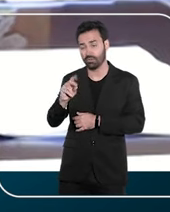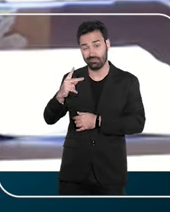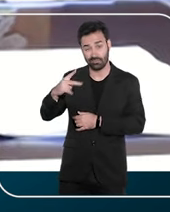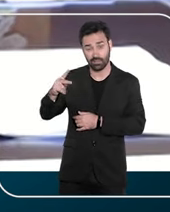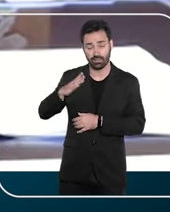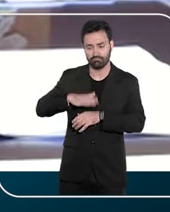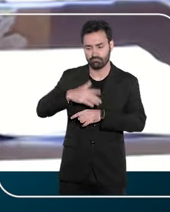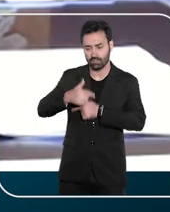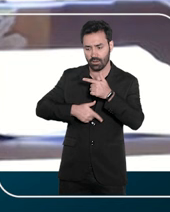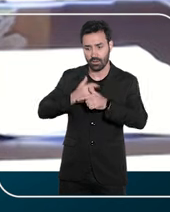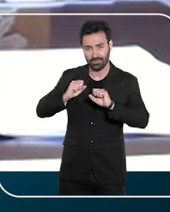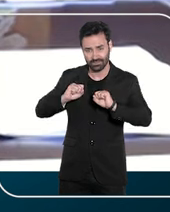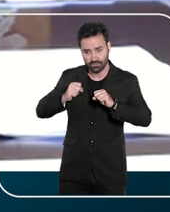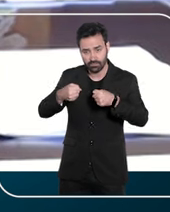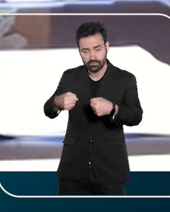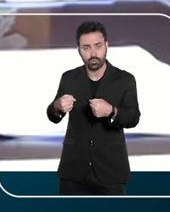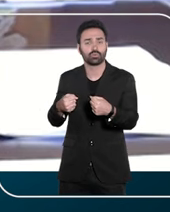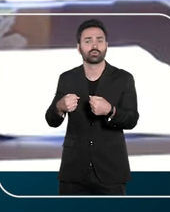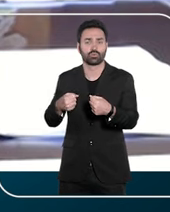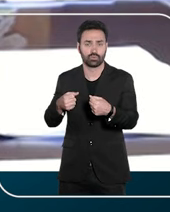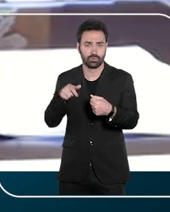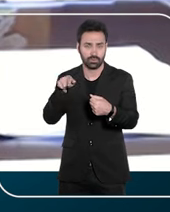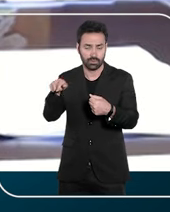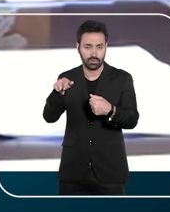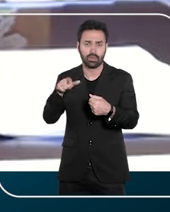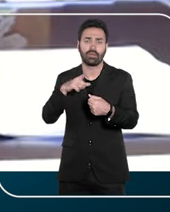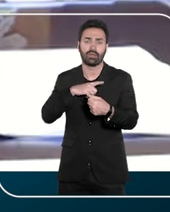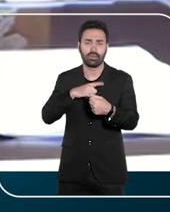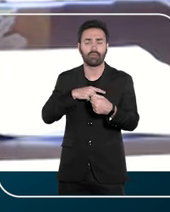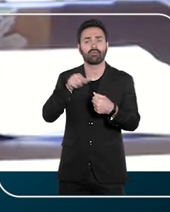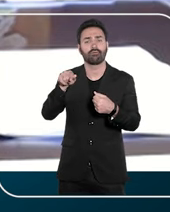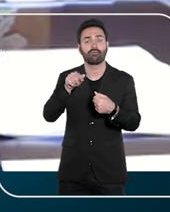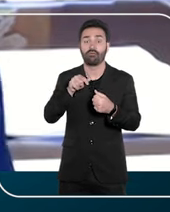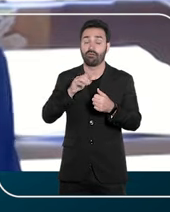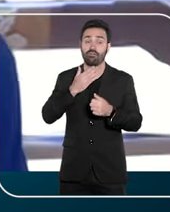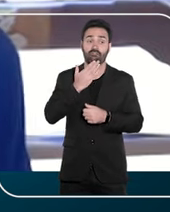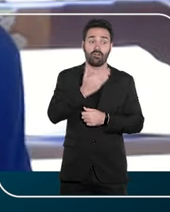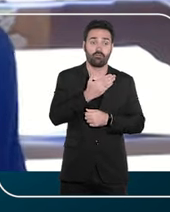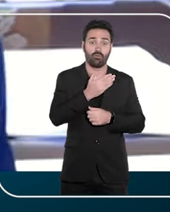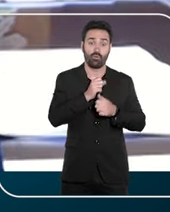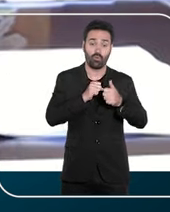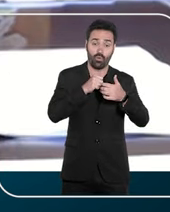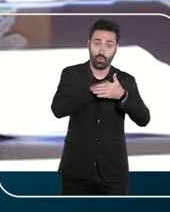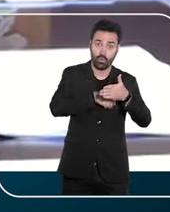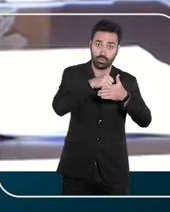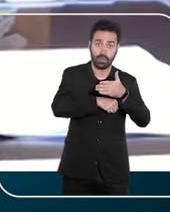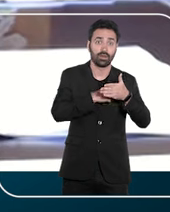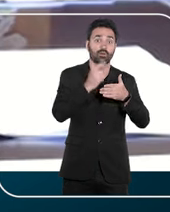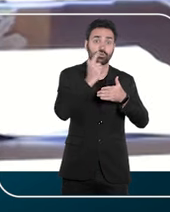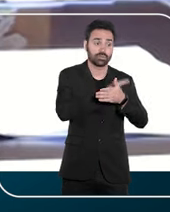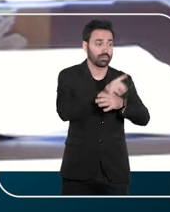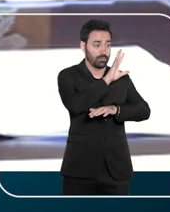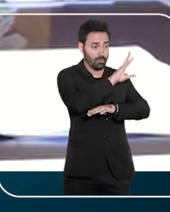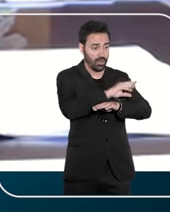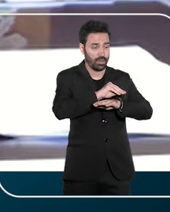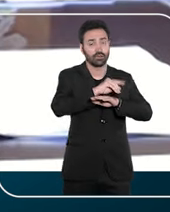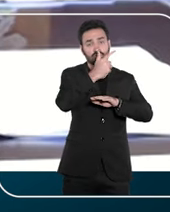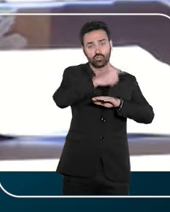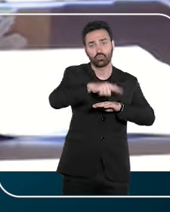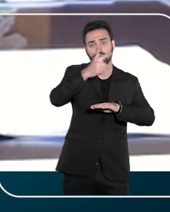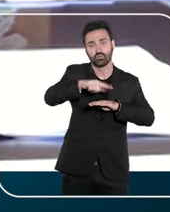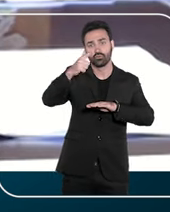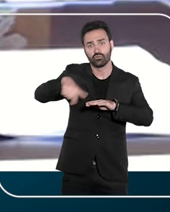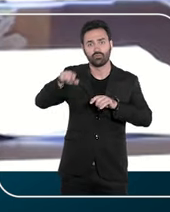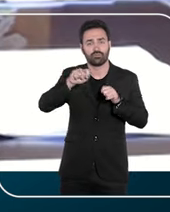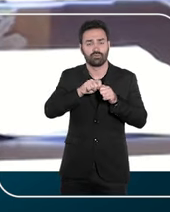fazendo em prol desses repetitivos, em prol da comissão, dessa nossa comissão gestora, seguindo os passos,